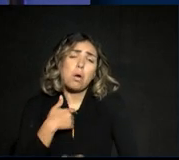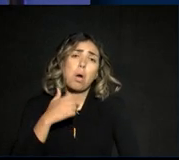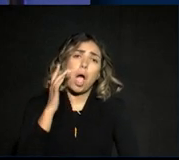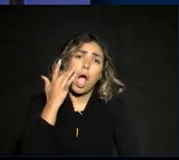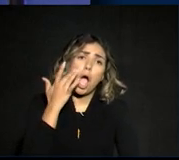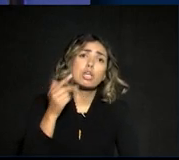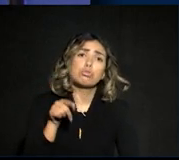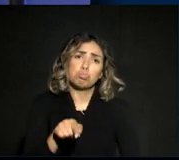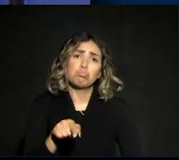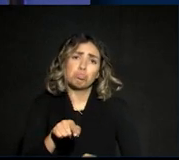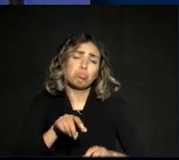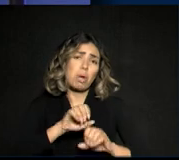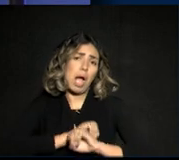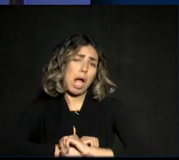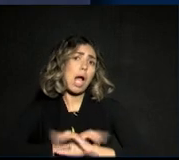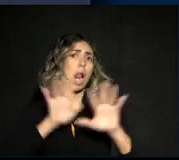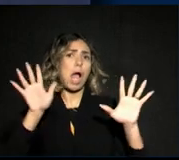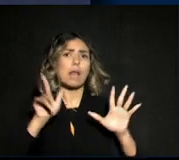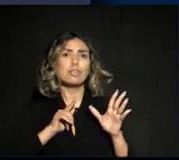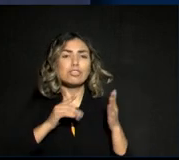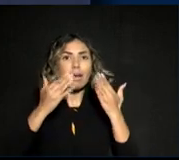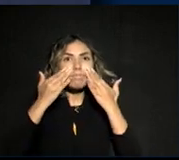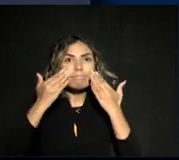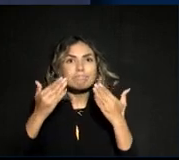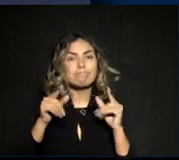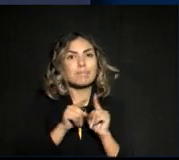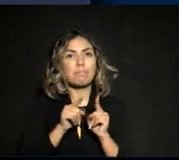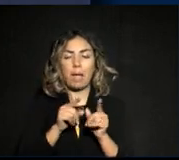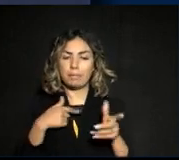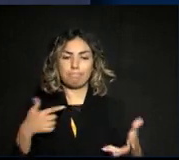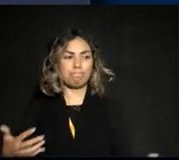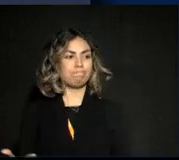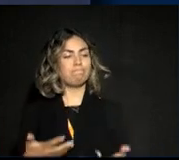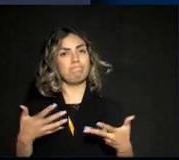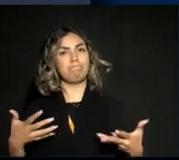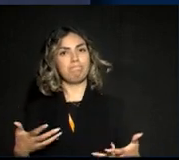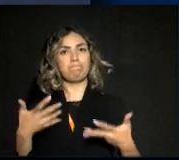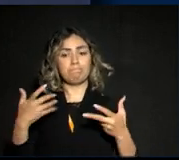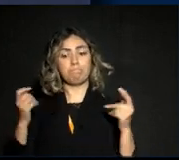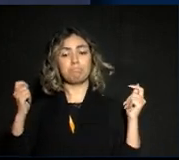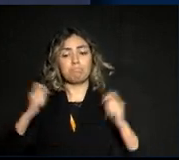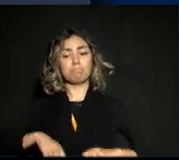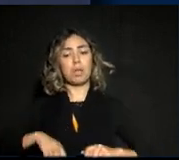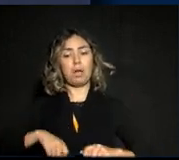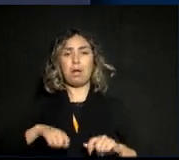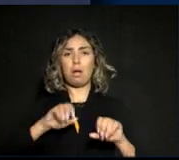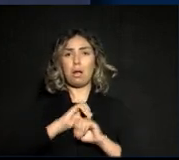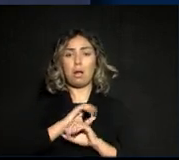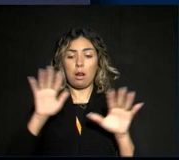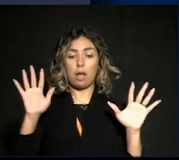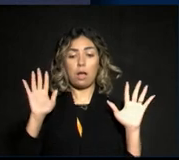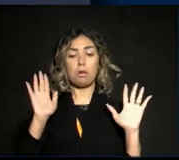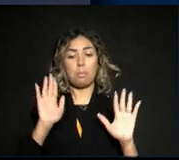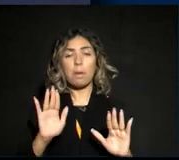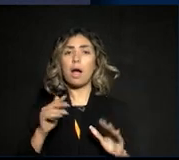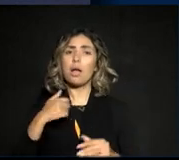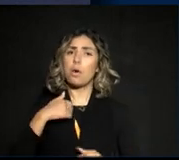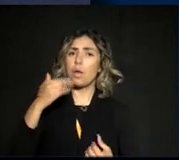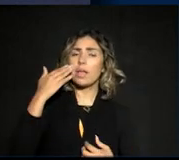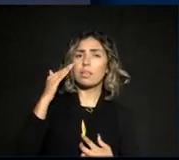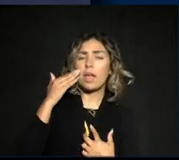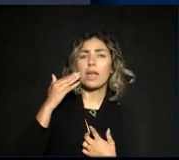ela é bastante clara, a motivação, pelo menos, é bastante clara. Eu entendo